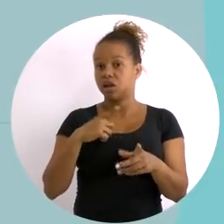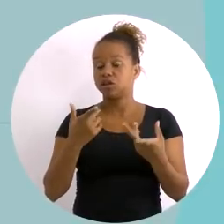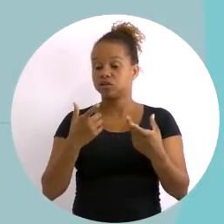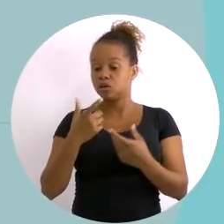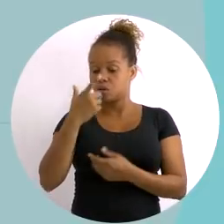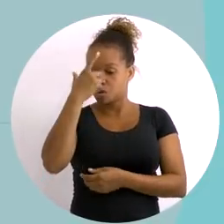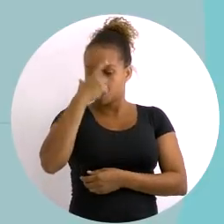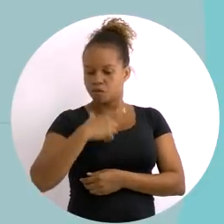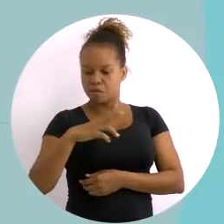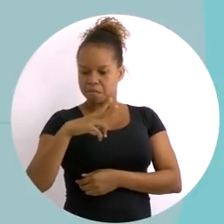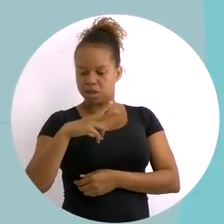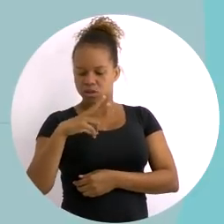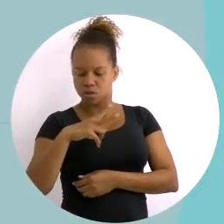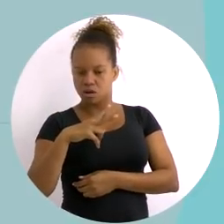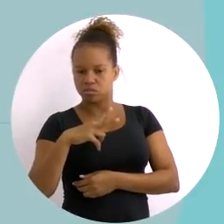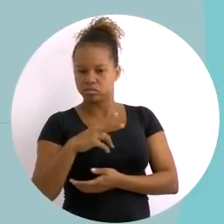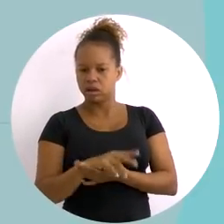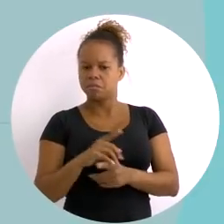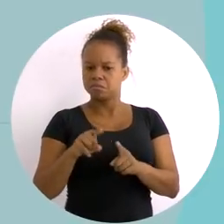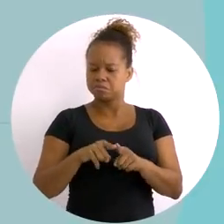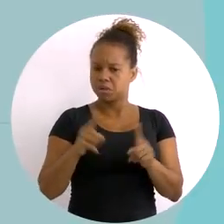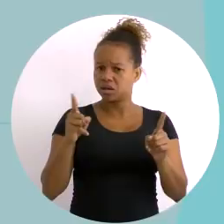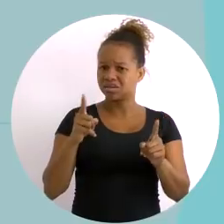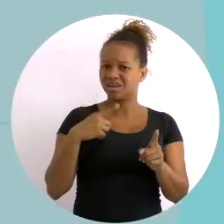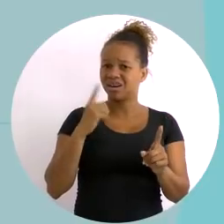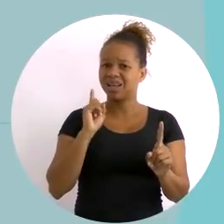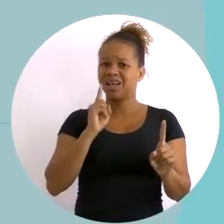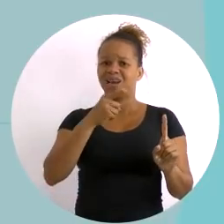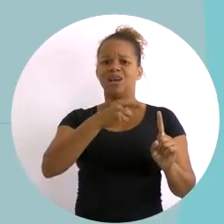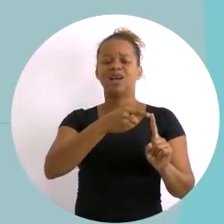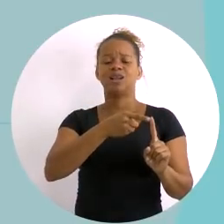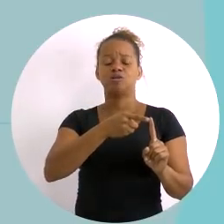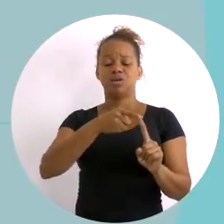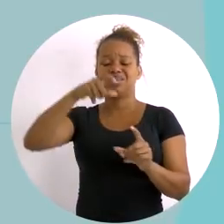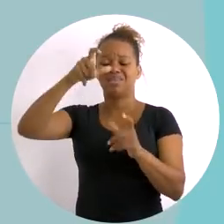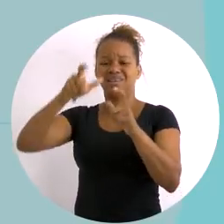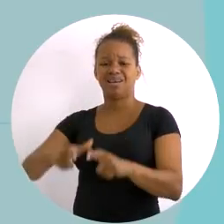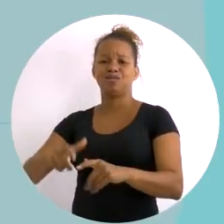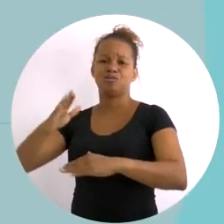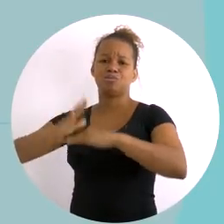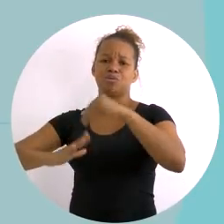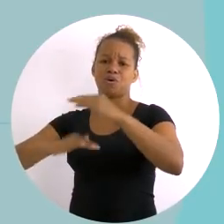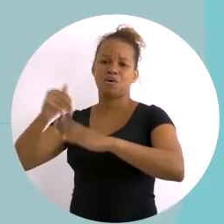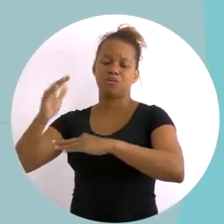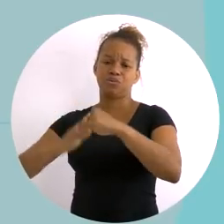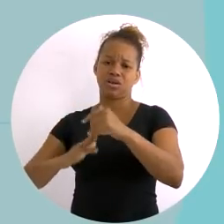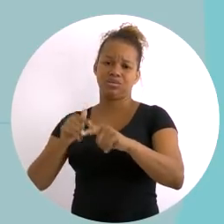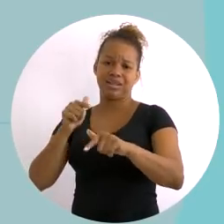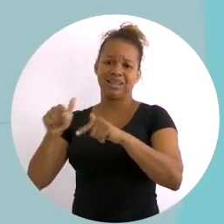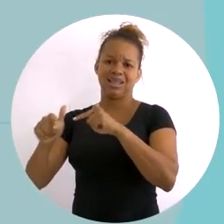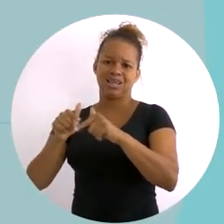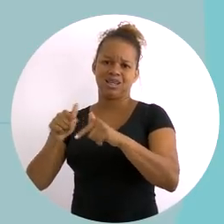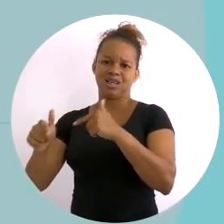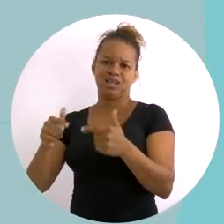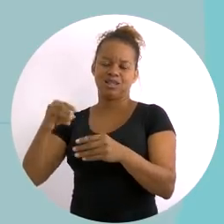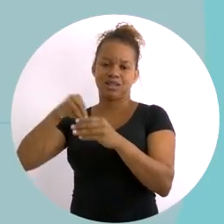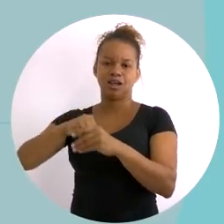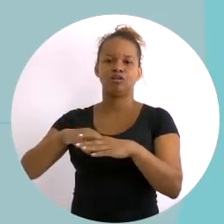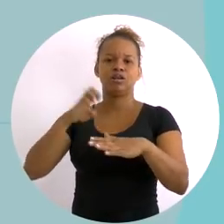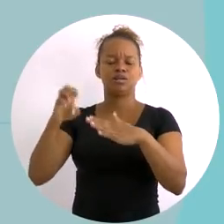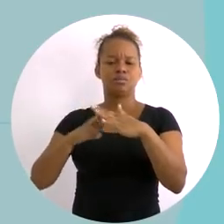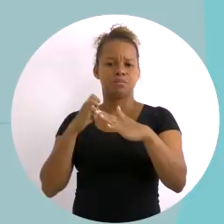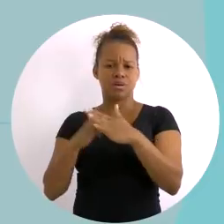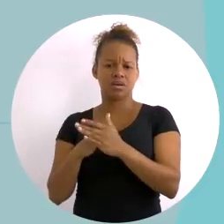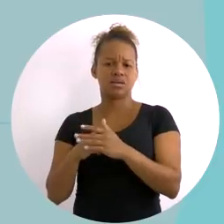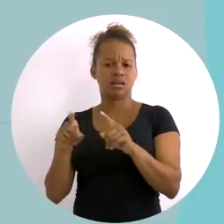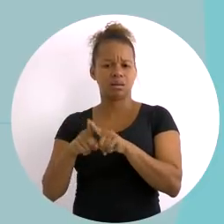convívio pessoal, mas a nossa grande ênfase é no ambiente profissional, é dentro do mercado de trabalho, é dentro das empresas